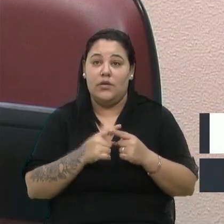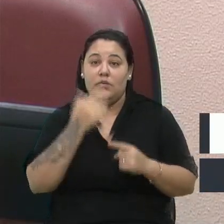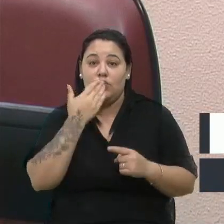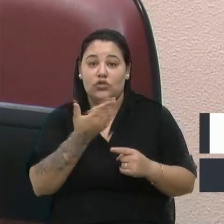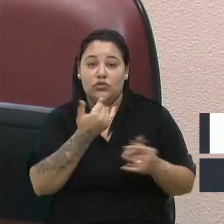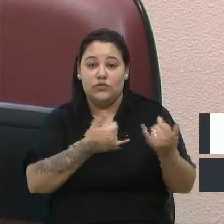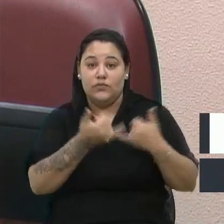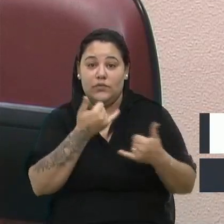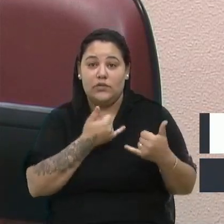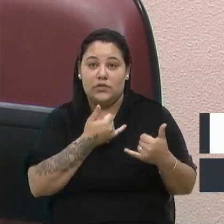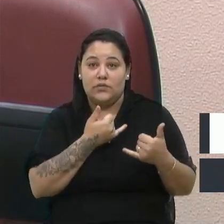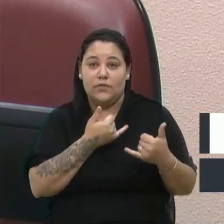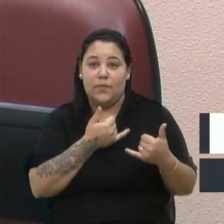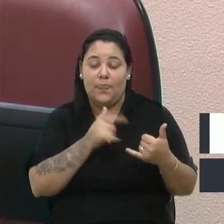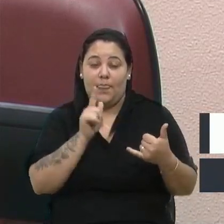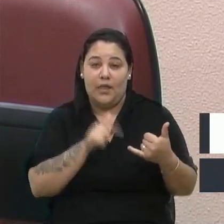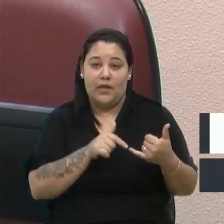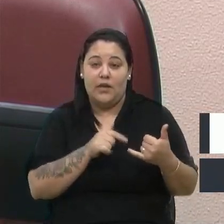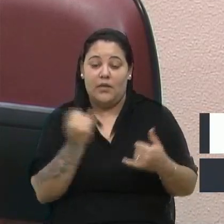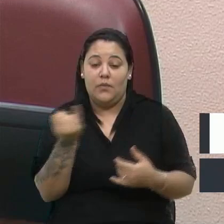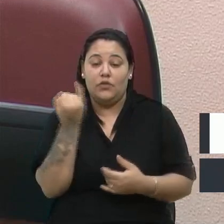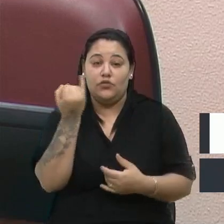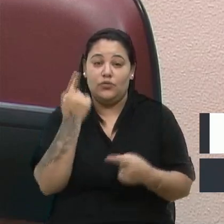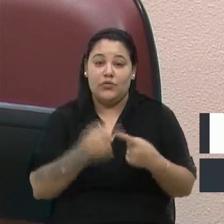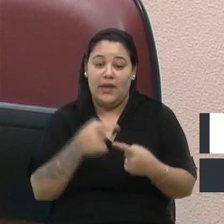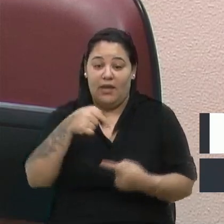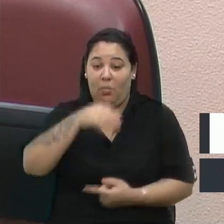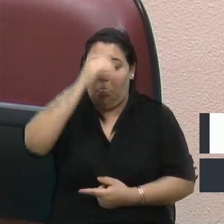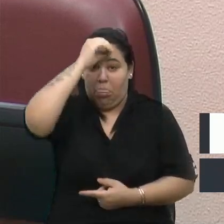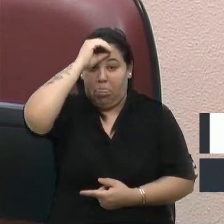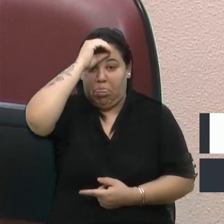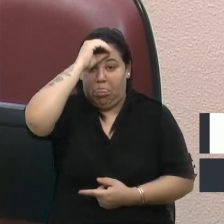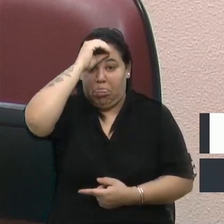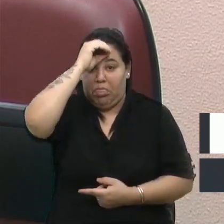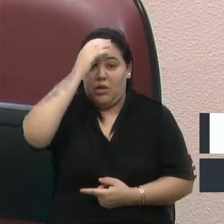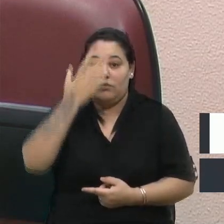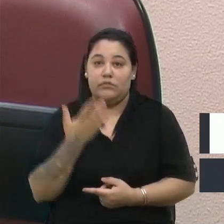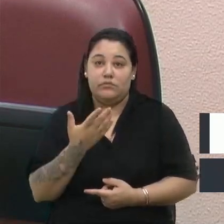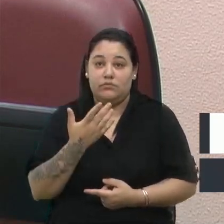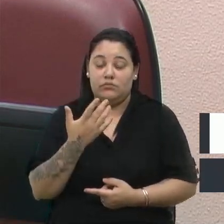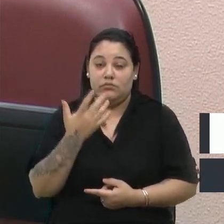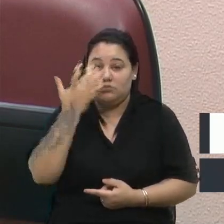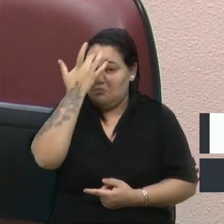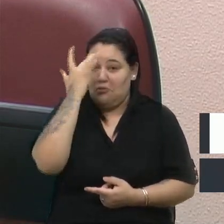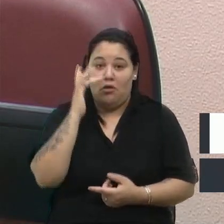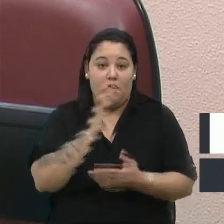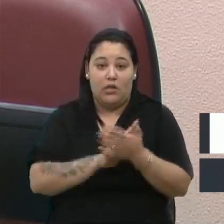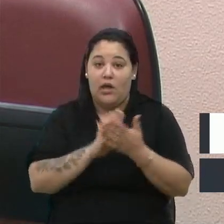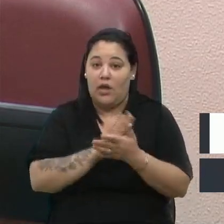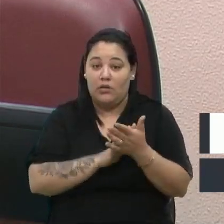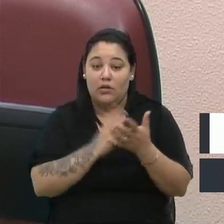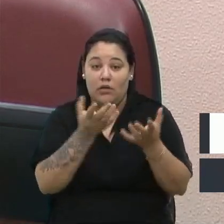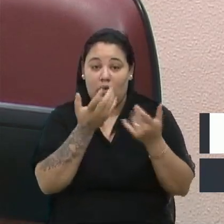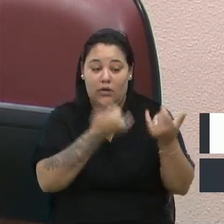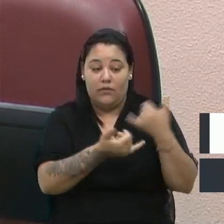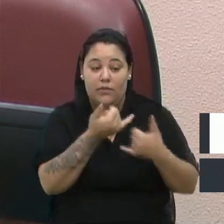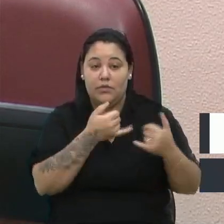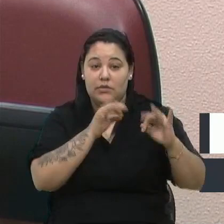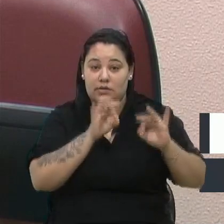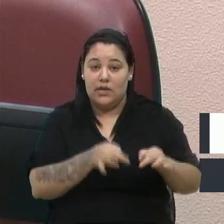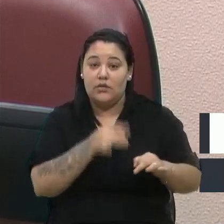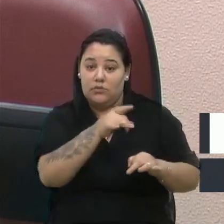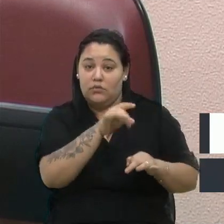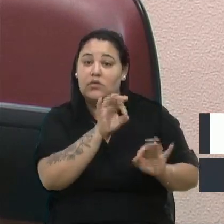informação ele é pertinente porque aqui ninguém sabe de nada, já deu para ver, né? Então eu também não sei de nada, quero a informação correta, o senhor tem